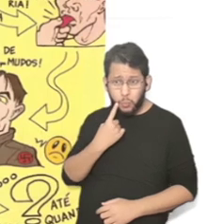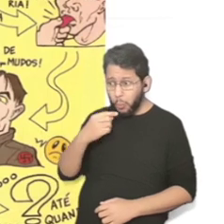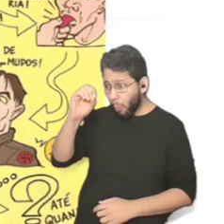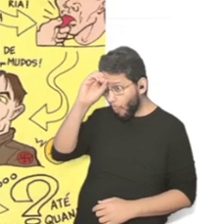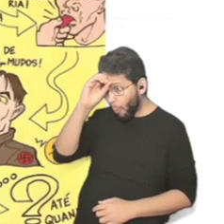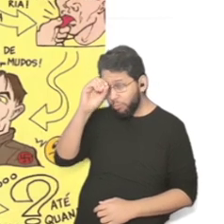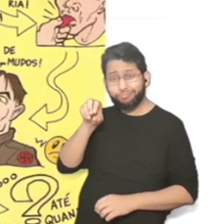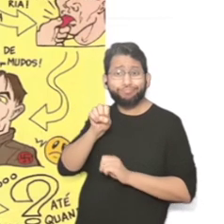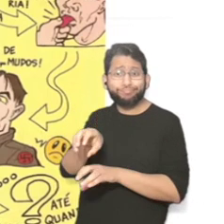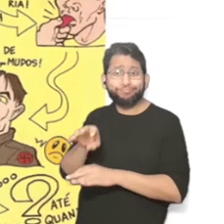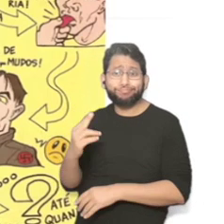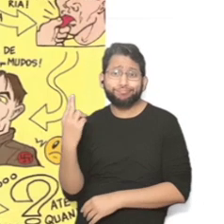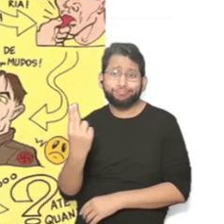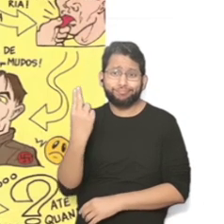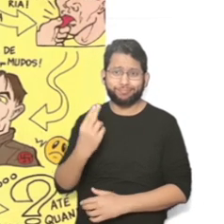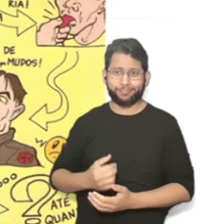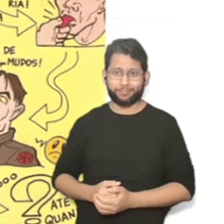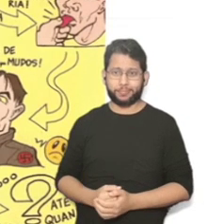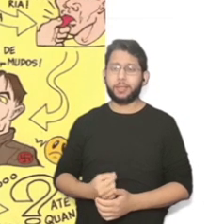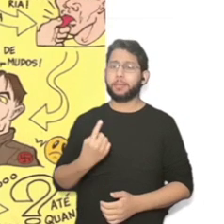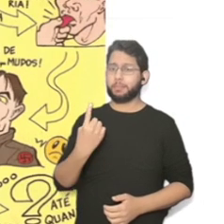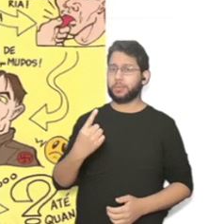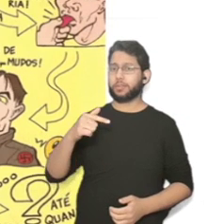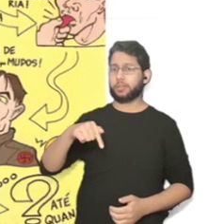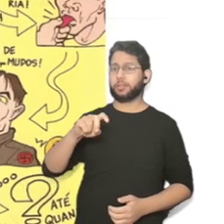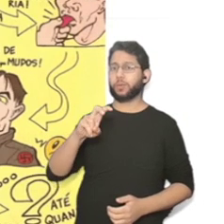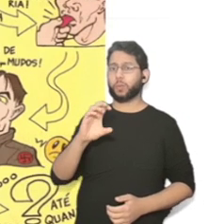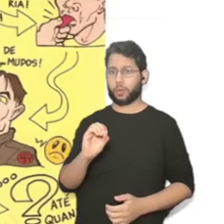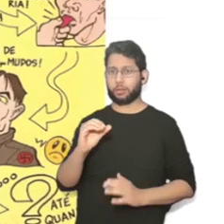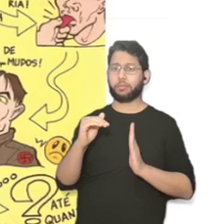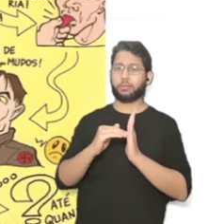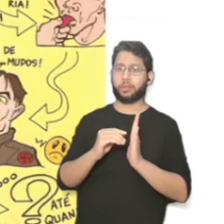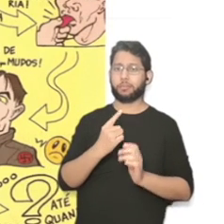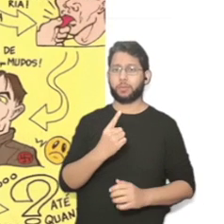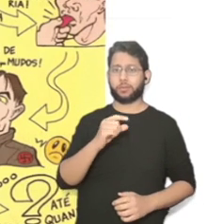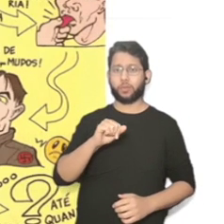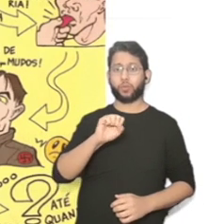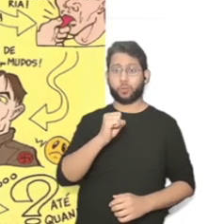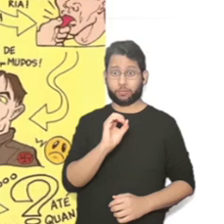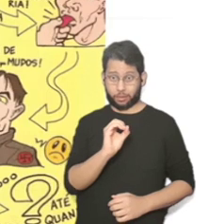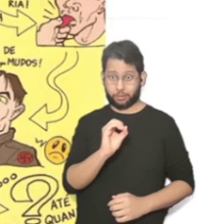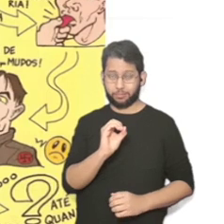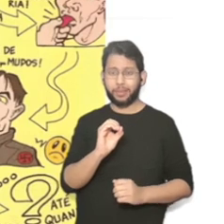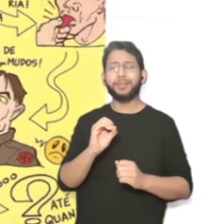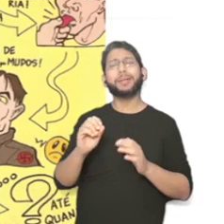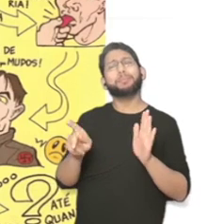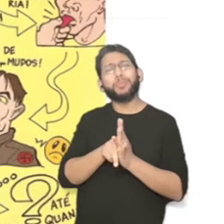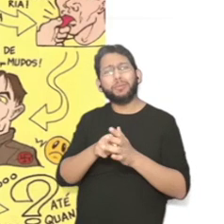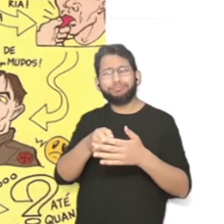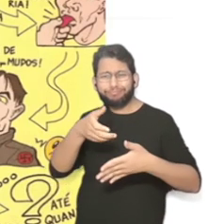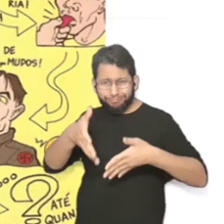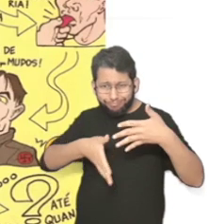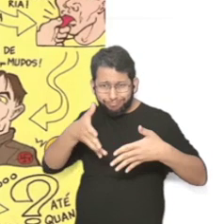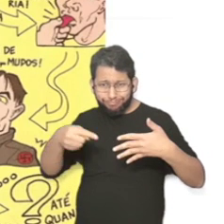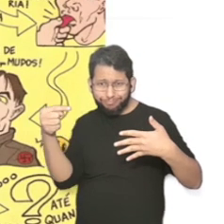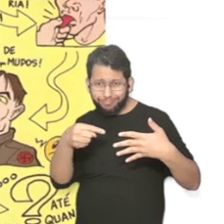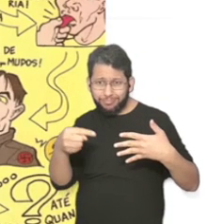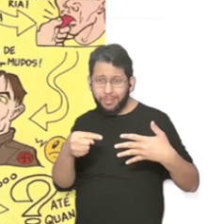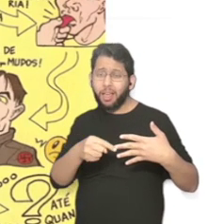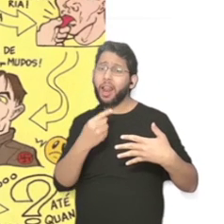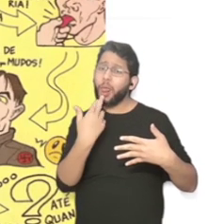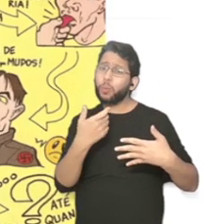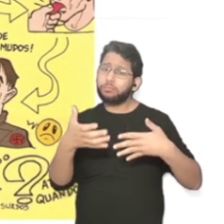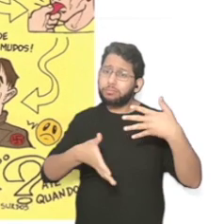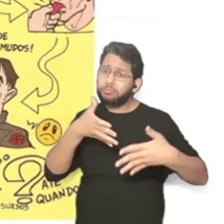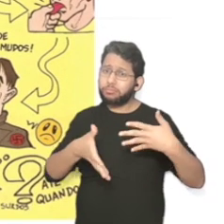um curto apogeu ali entre 1750 a 1880, quando a língua de sinais foi veiculada como